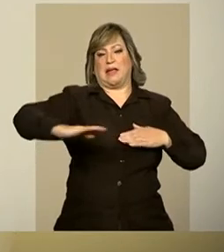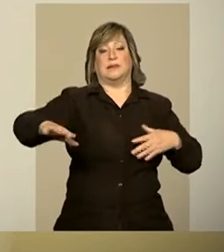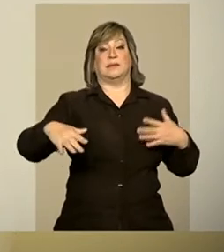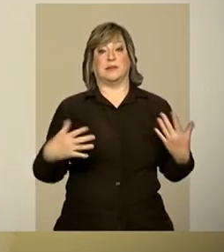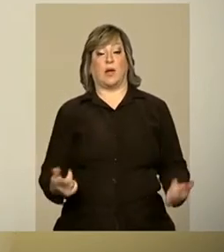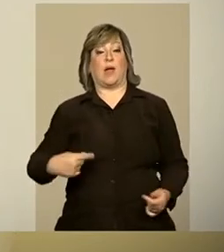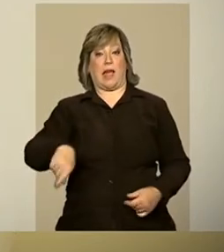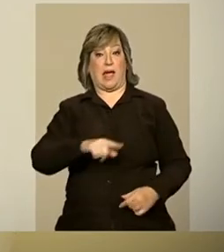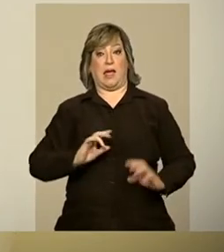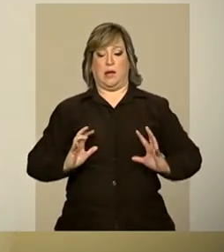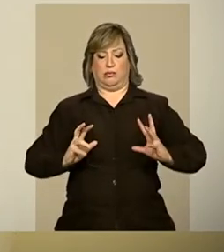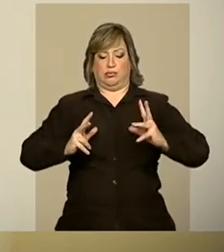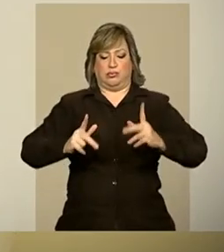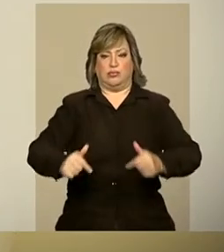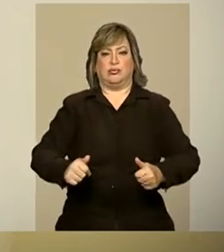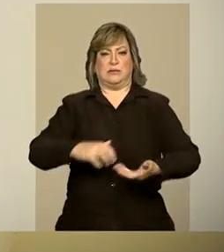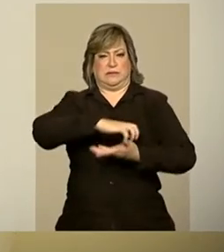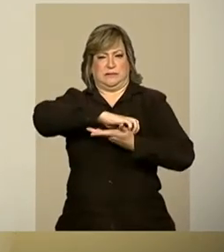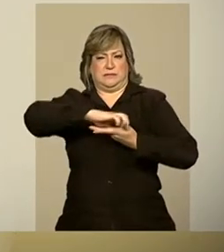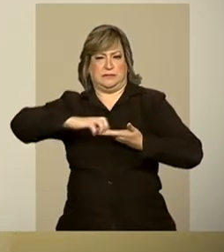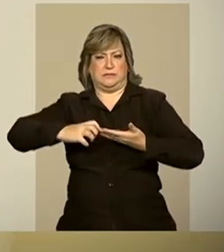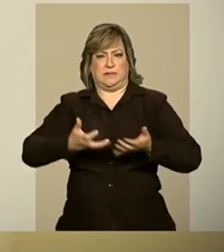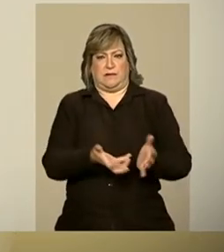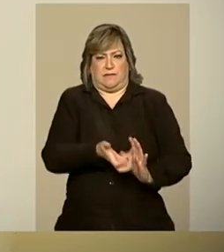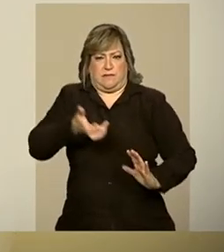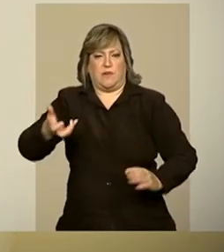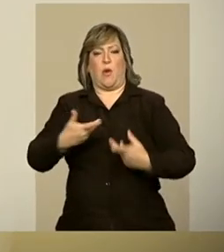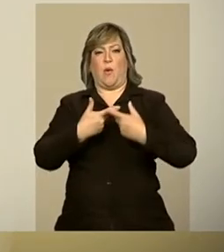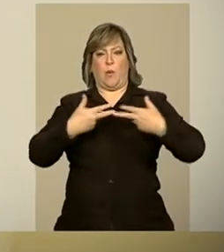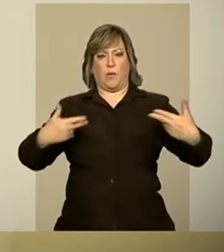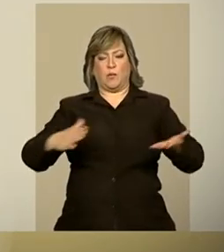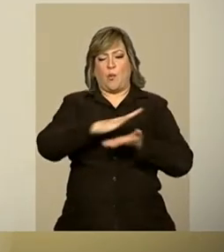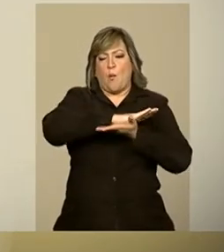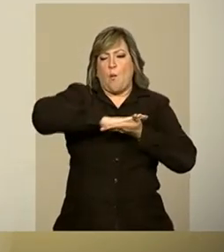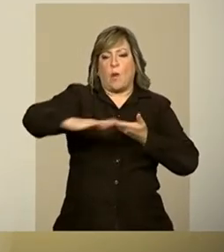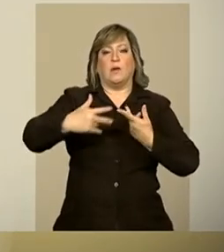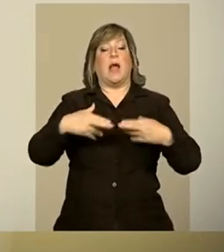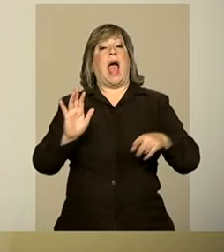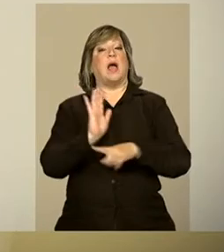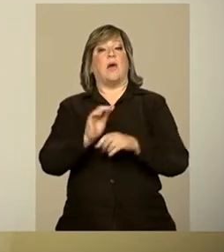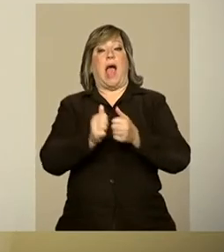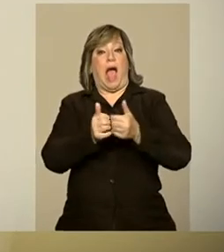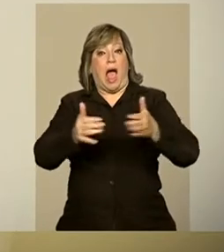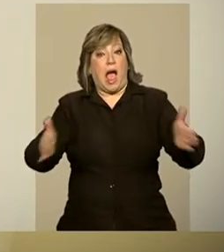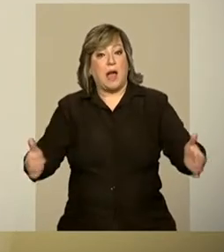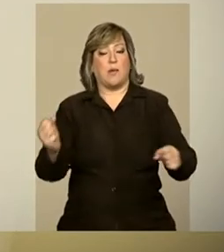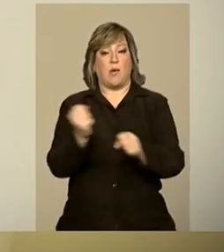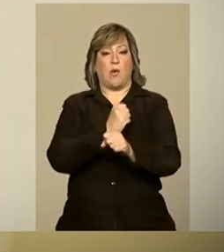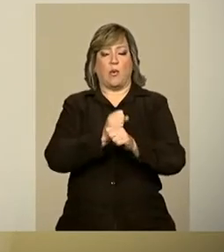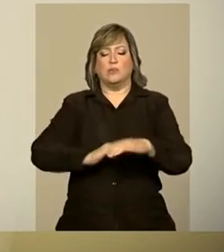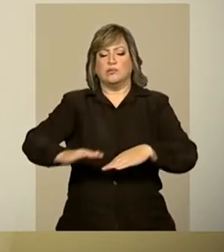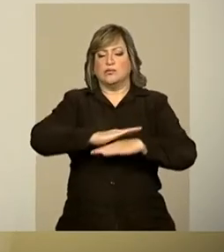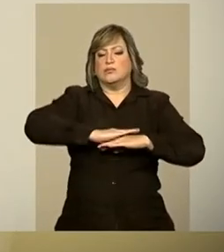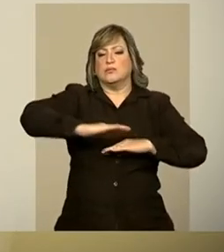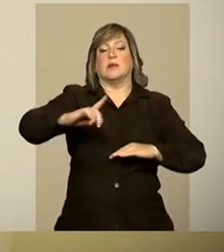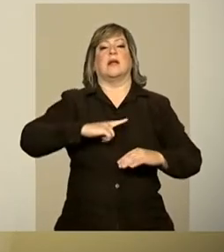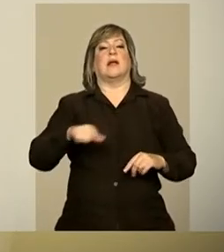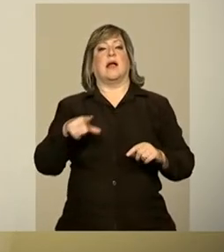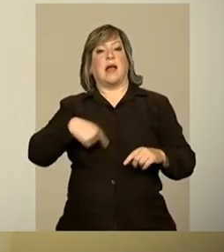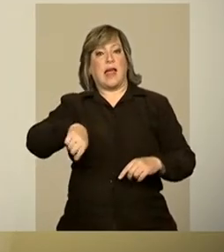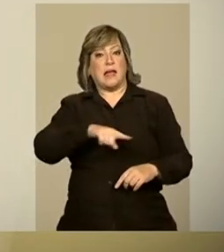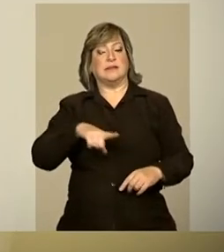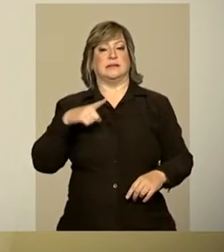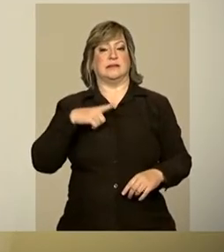estamos doando para as prefeituras, elas ajudam a abrir, ajudam a recuperar e ajudam a manter essas estradas em